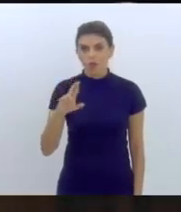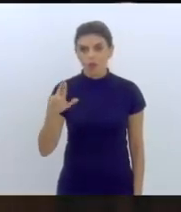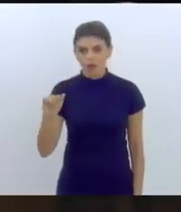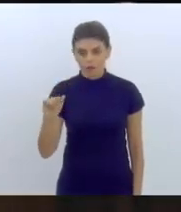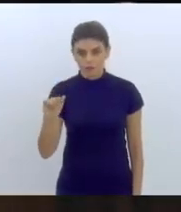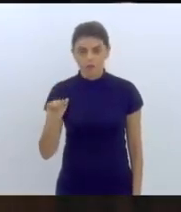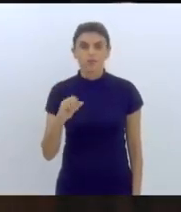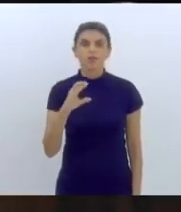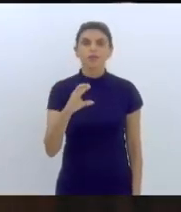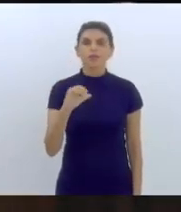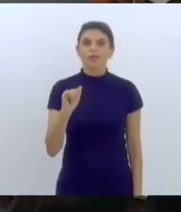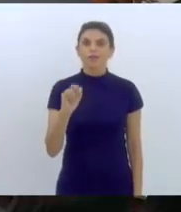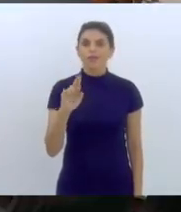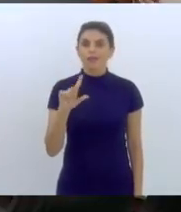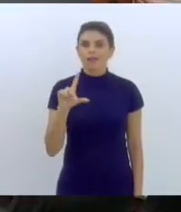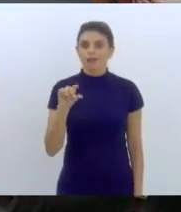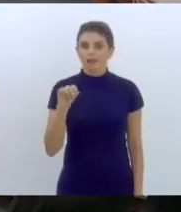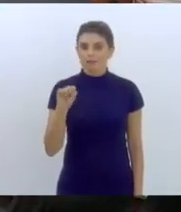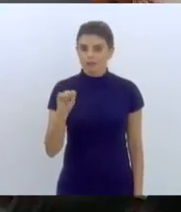Deputado Carlos Macedo.